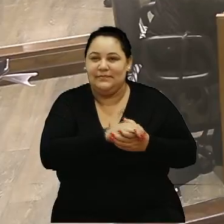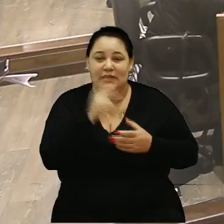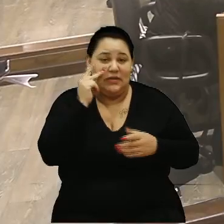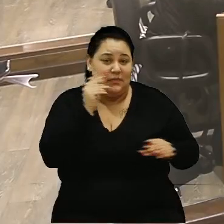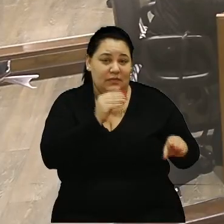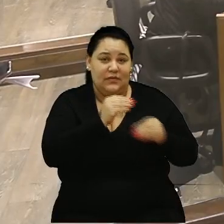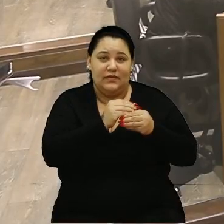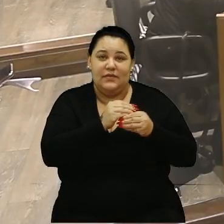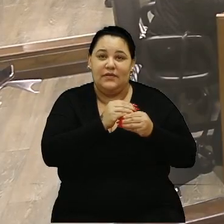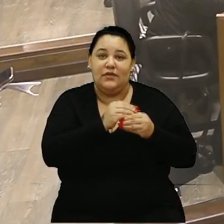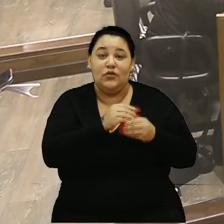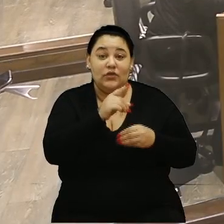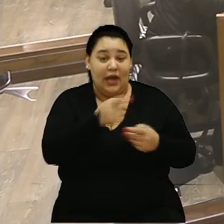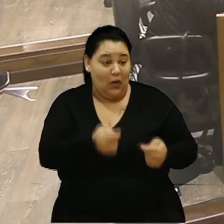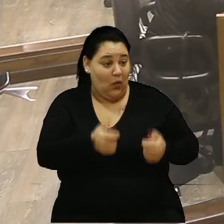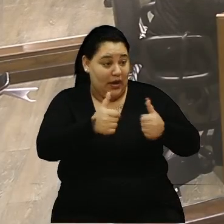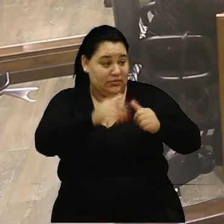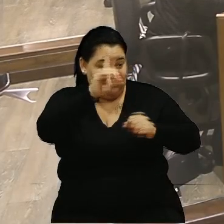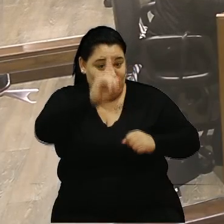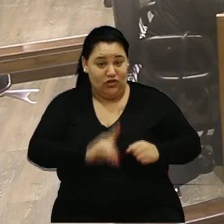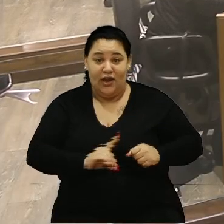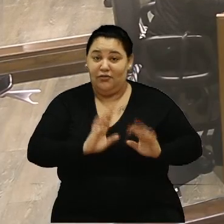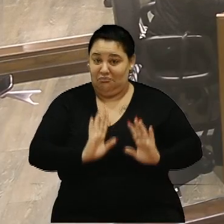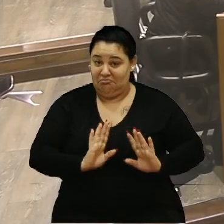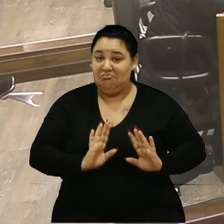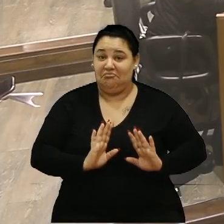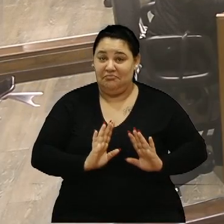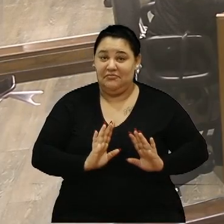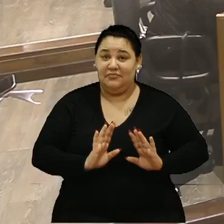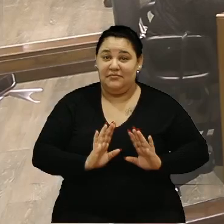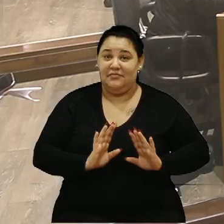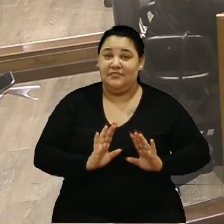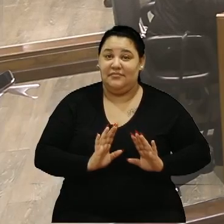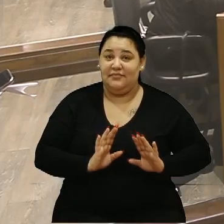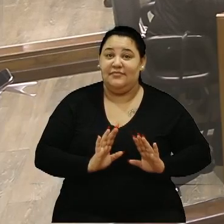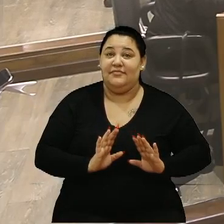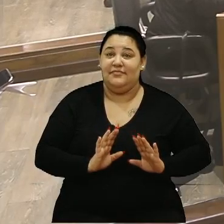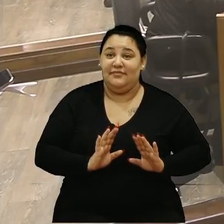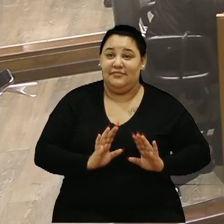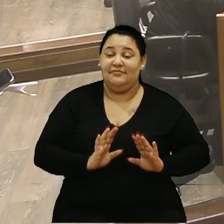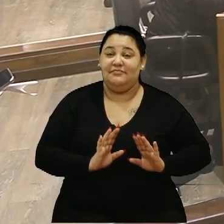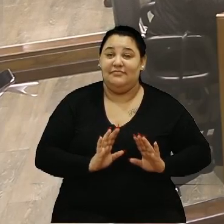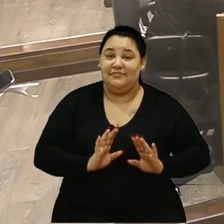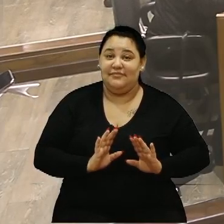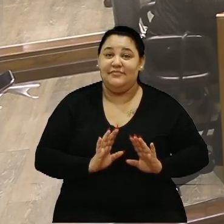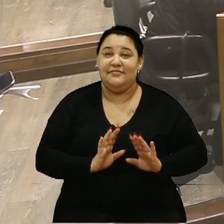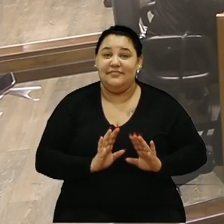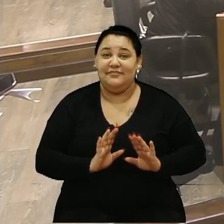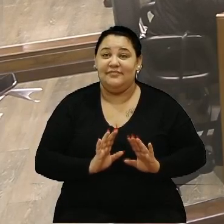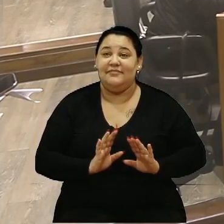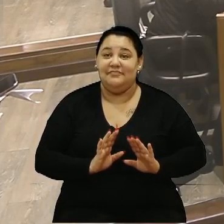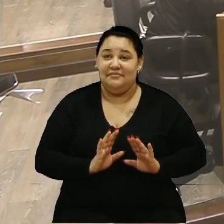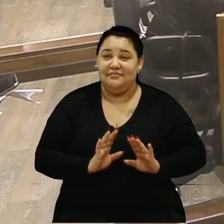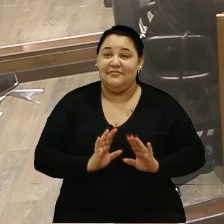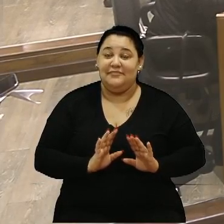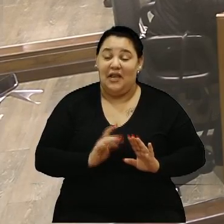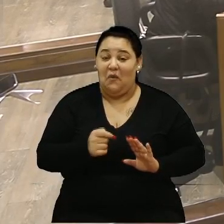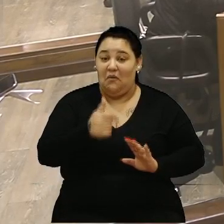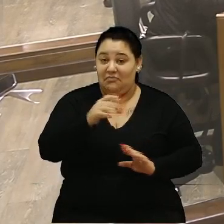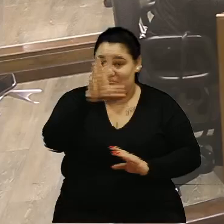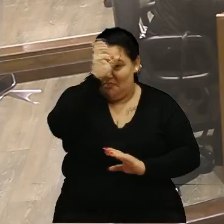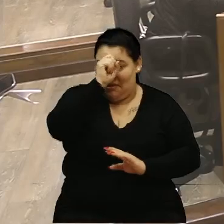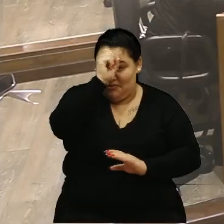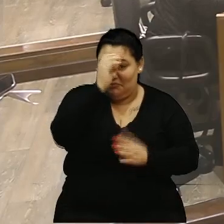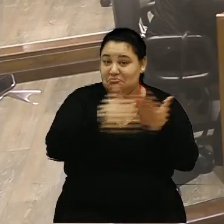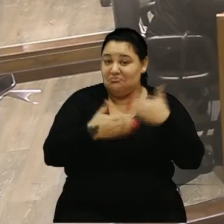quase um doutrinador de direito hoje. Aquele que deixar de agir ou agir em ação ou omissão será responsável pela indenização. Tem